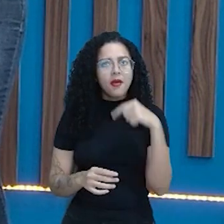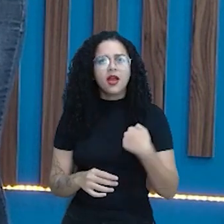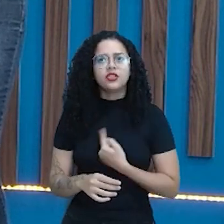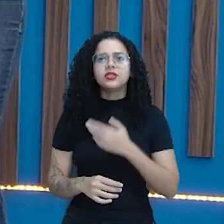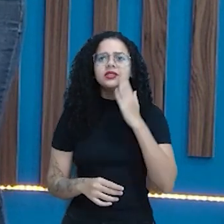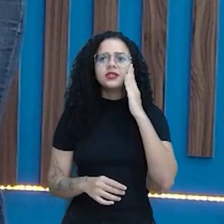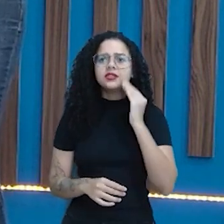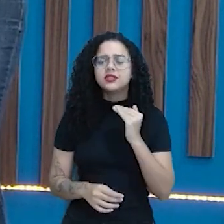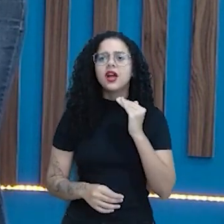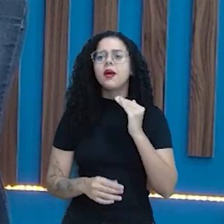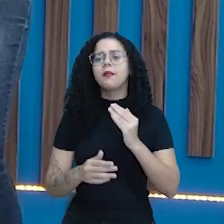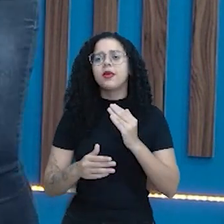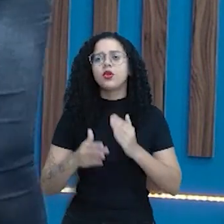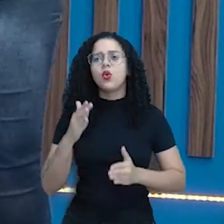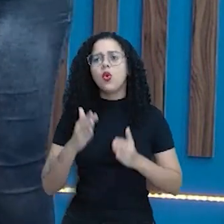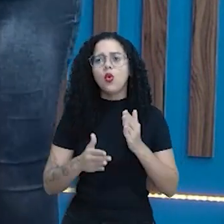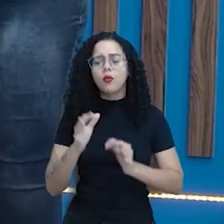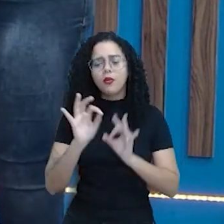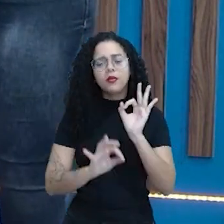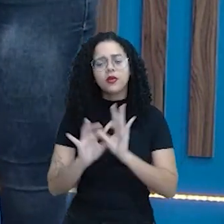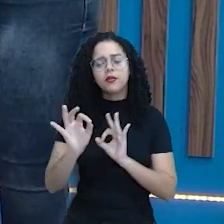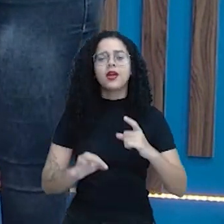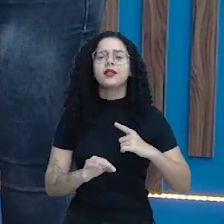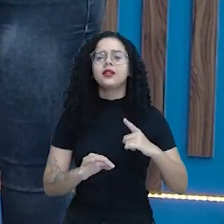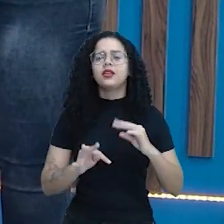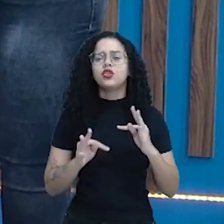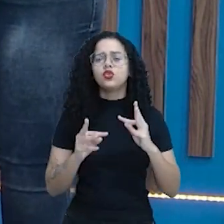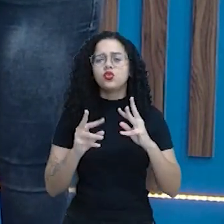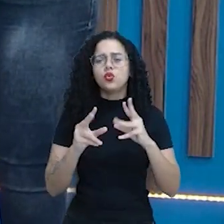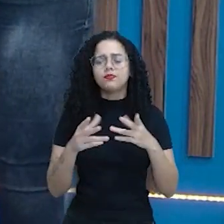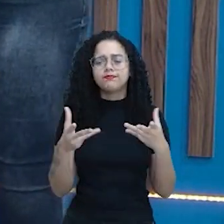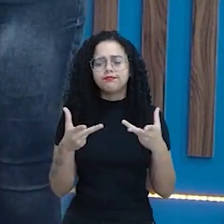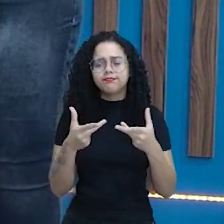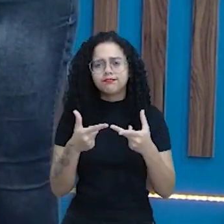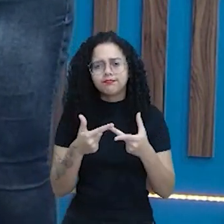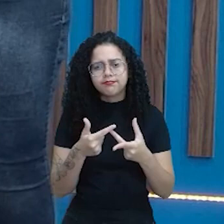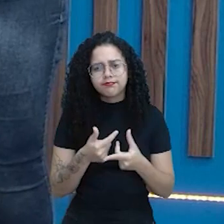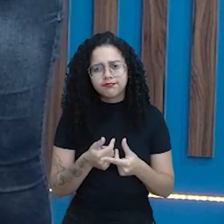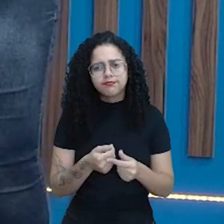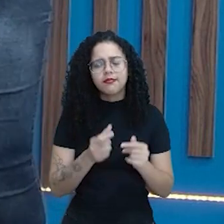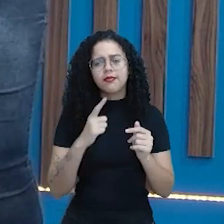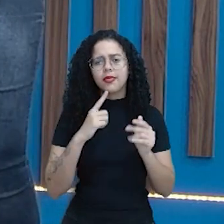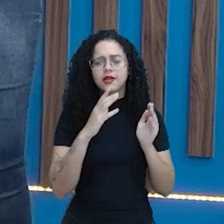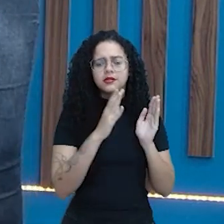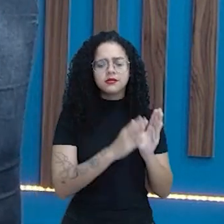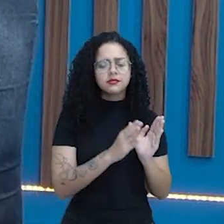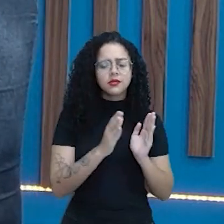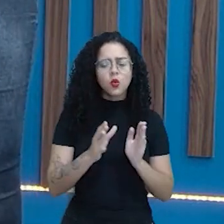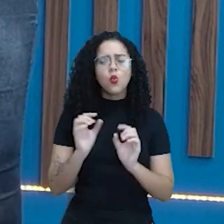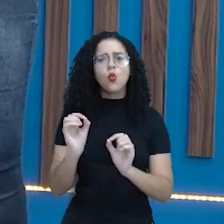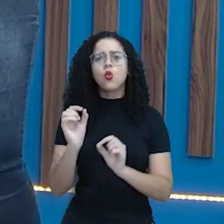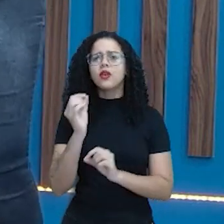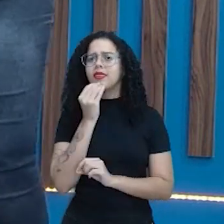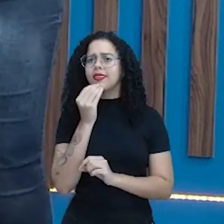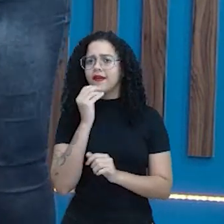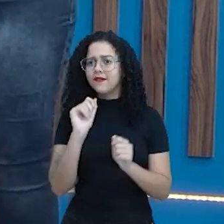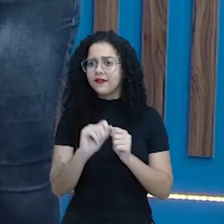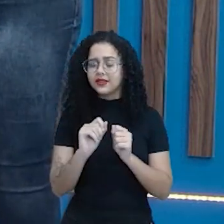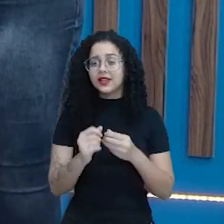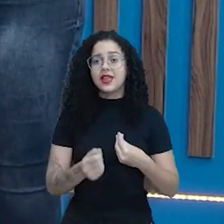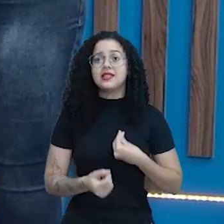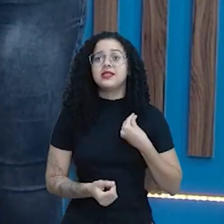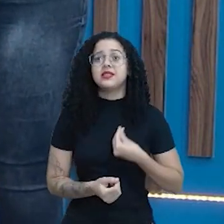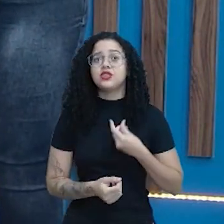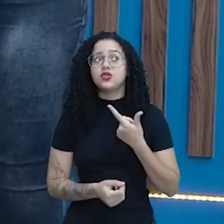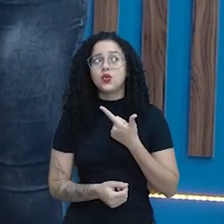que o robô programado, ele vai ter toda a precisão, ele vai ter toda a sequência do que deve ser feito, existe